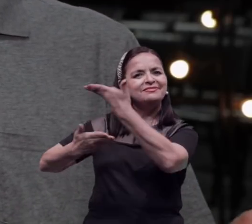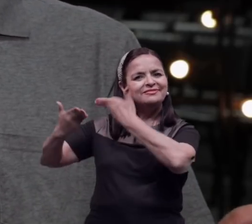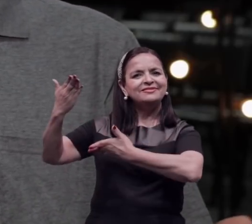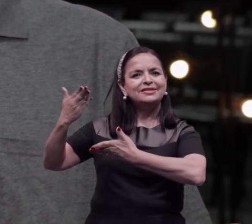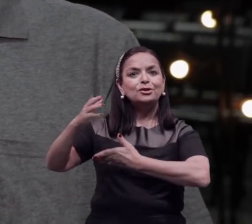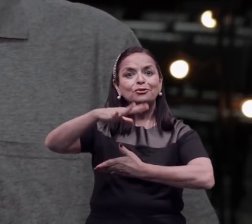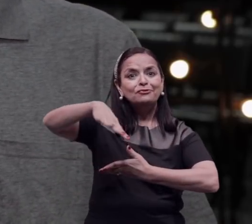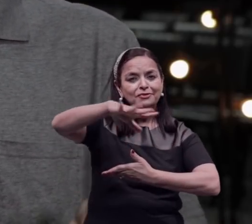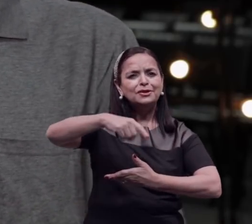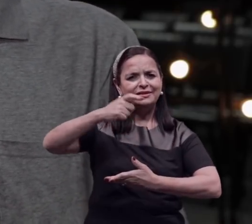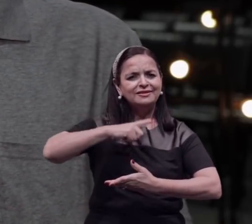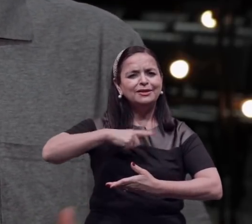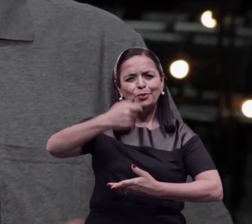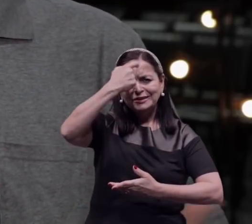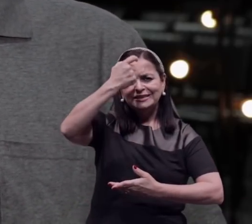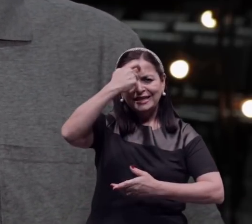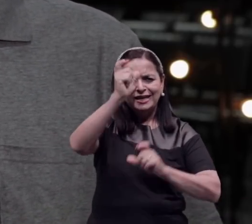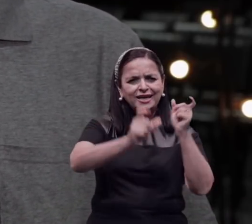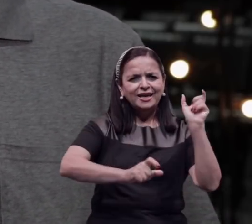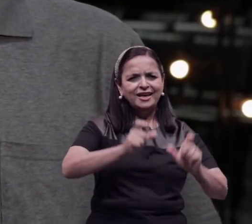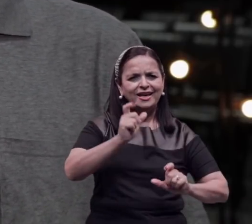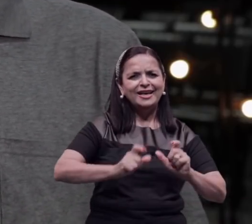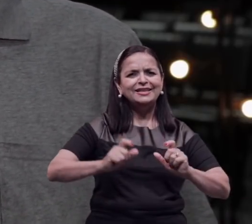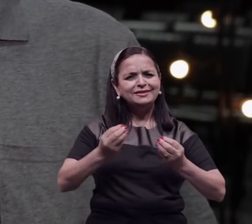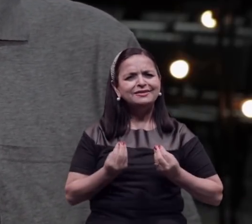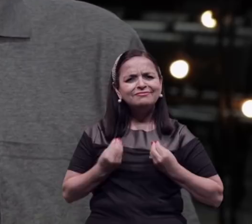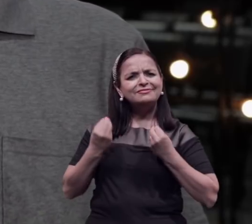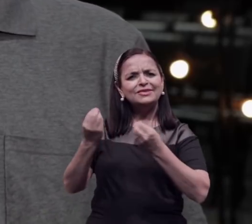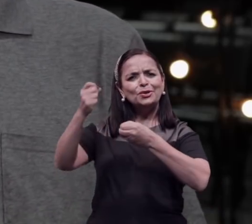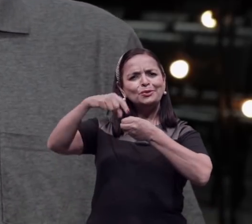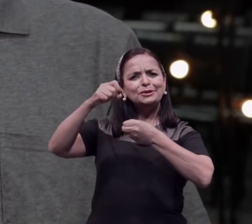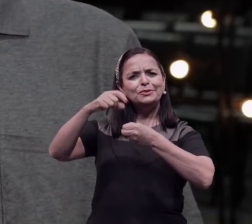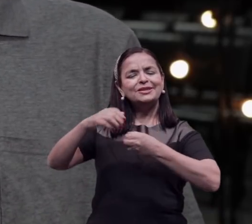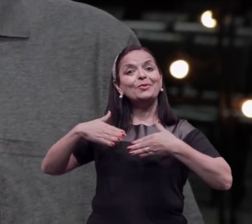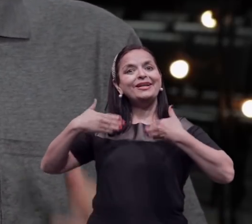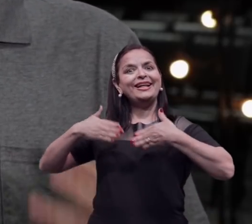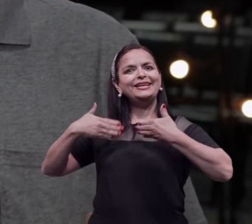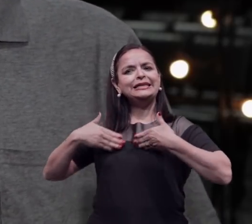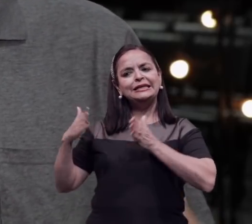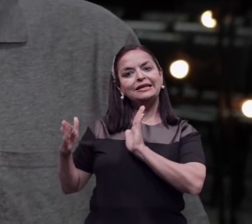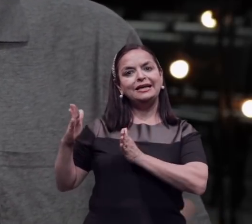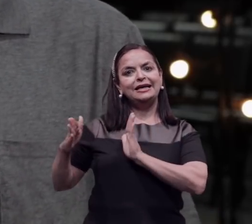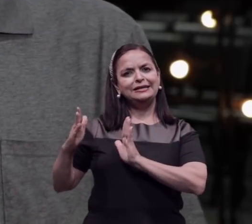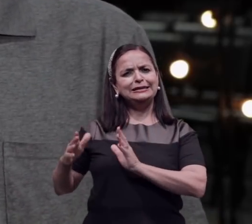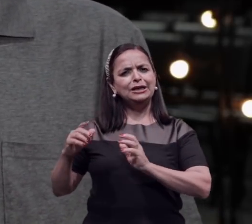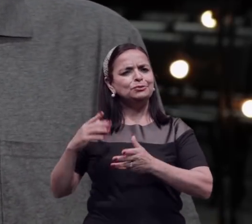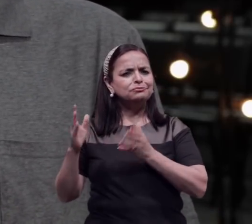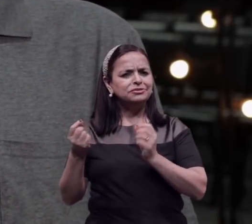essa consciência contribui de coração, com alegria, generosamente, dentro das